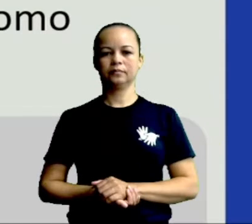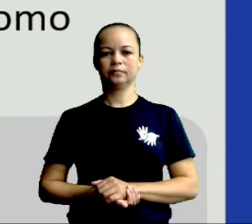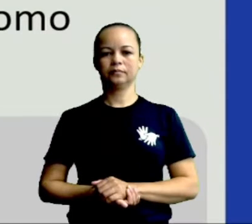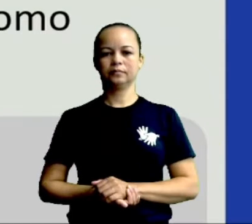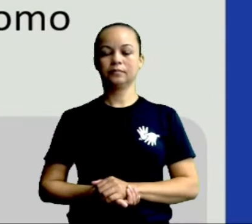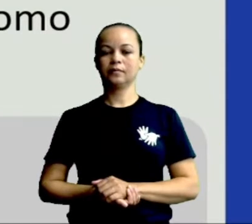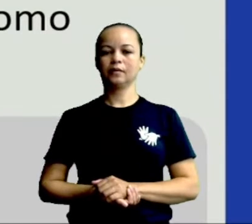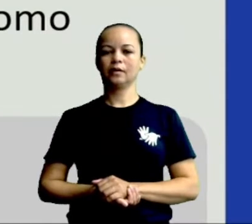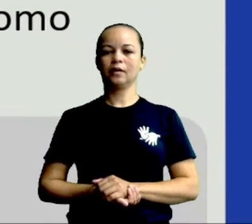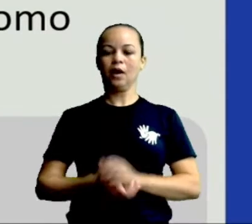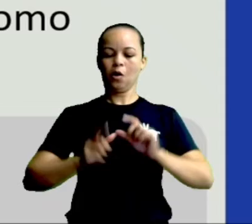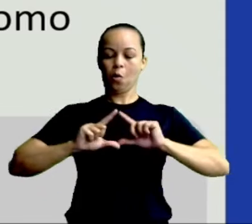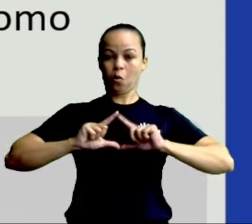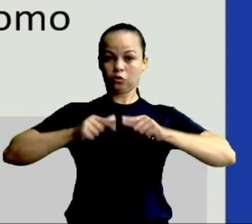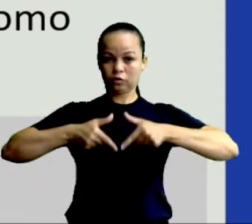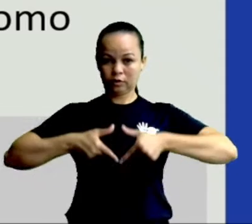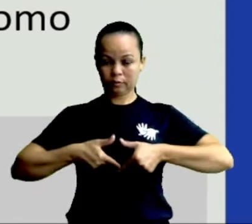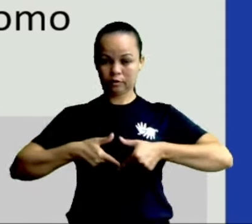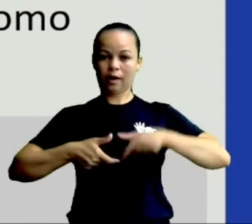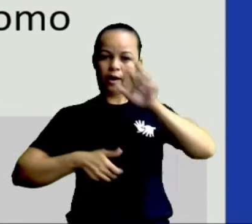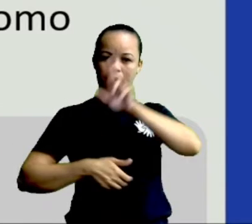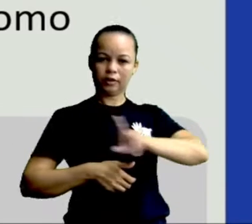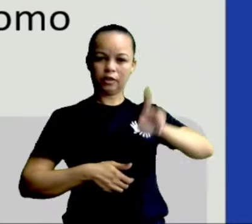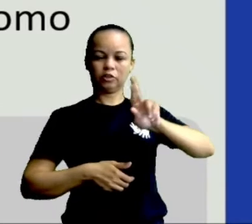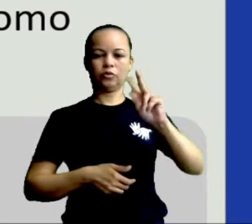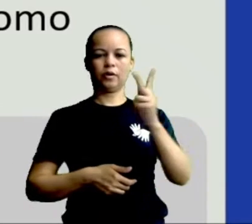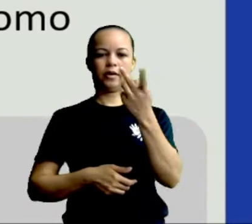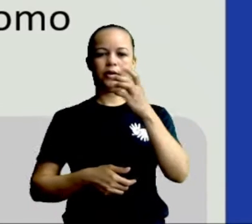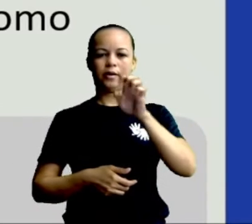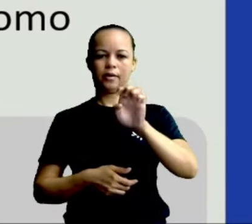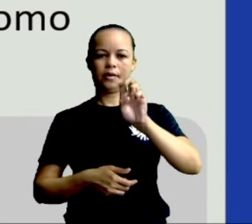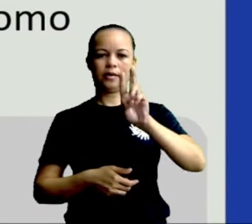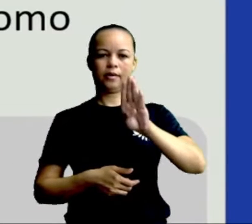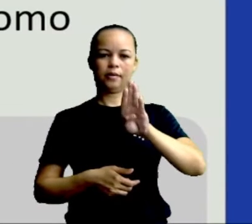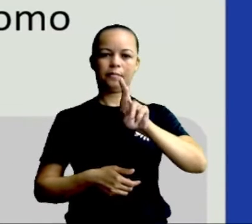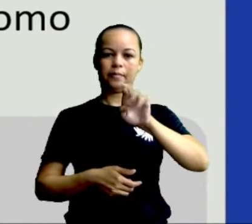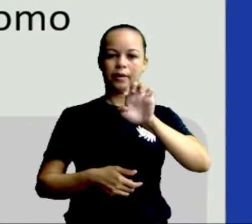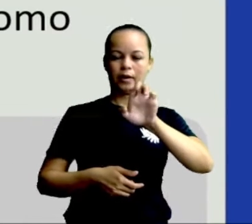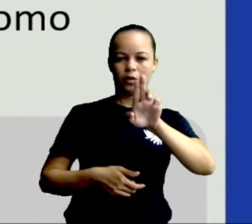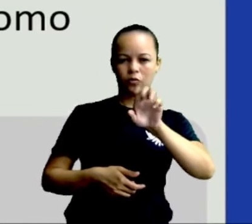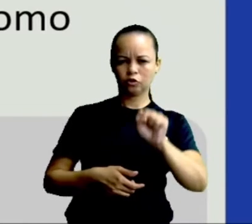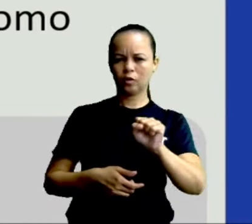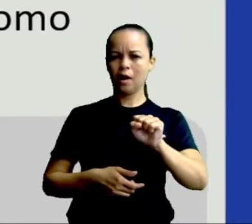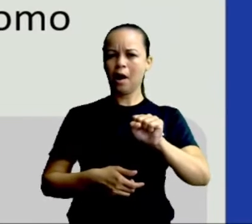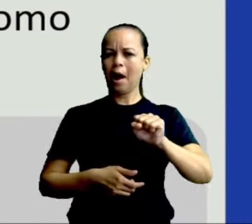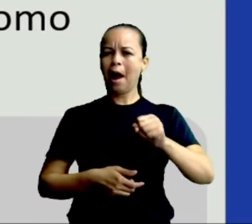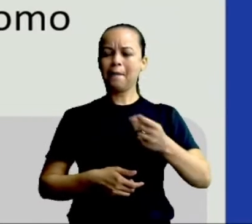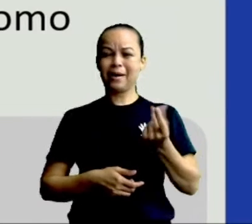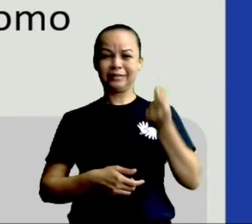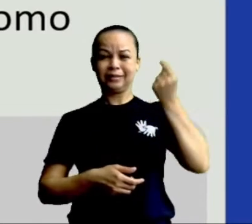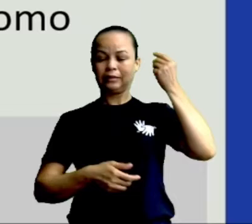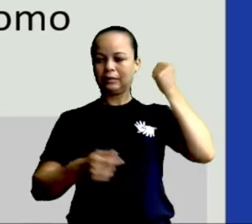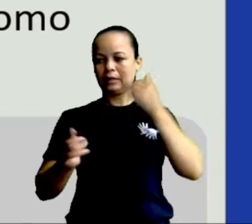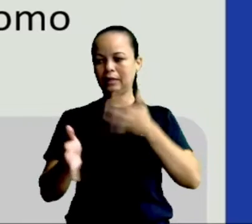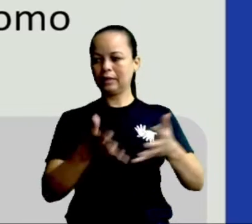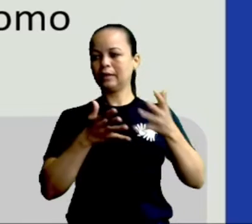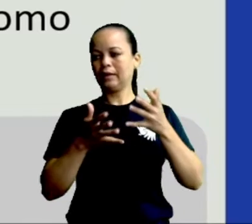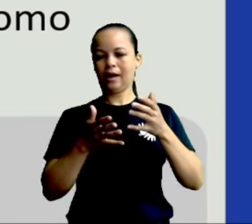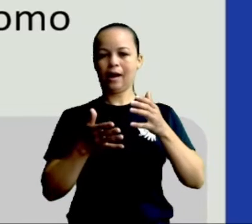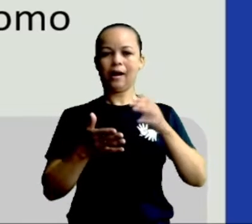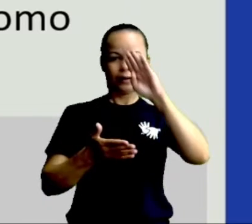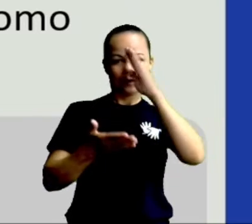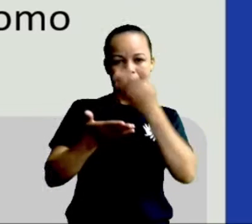O judaísmo, a religião dos hebreus, a mais antiga crença monoteísta do Oriente Médio.